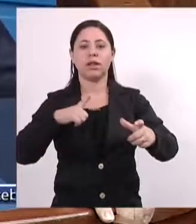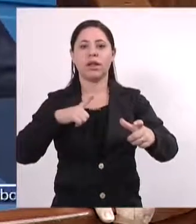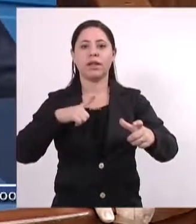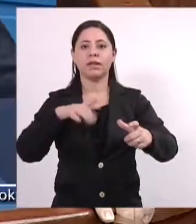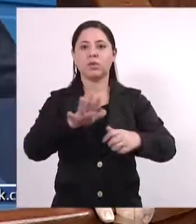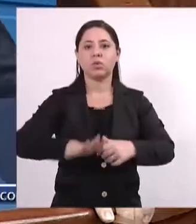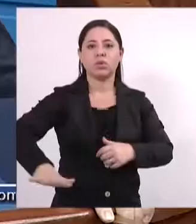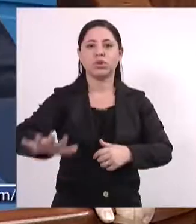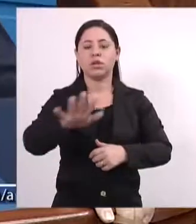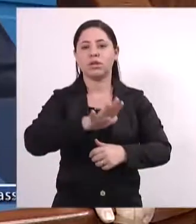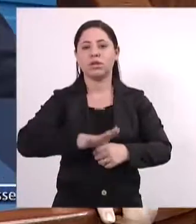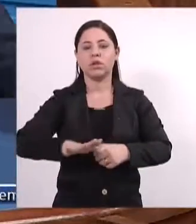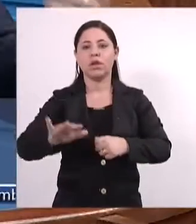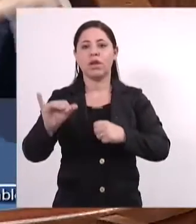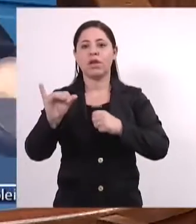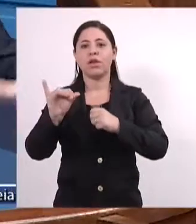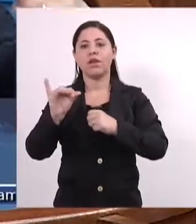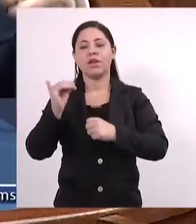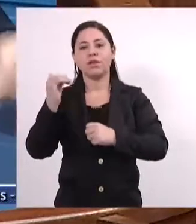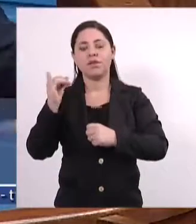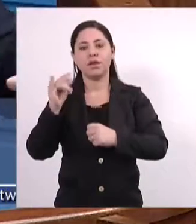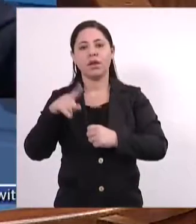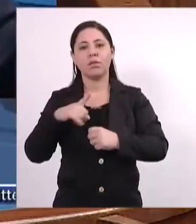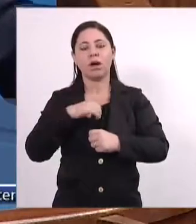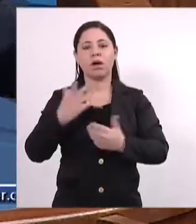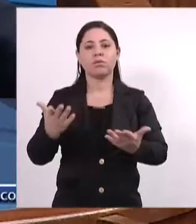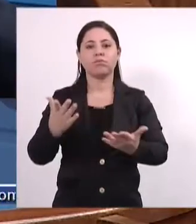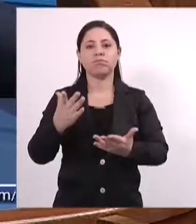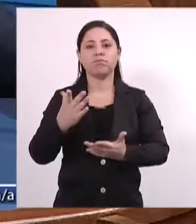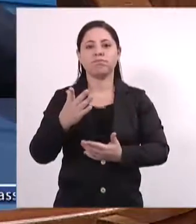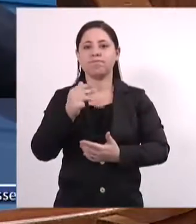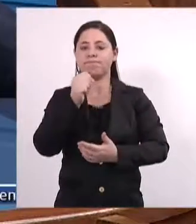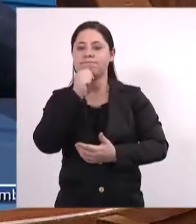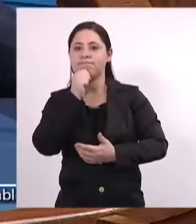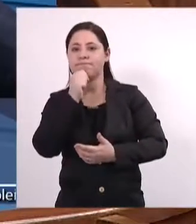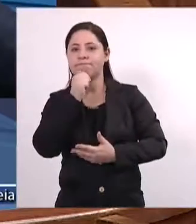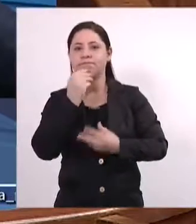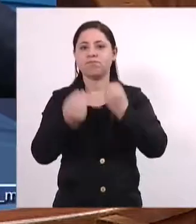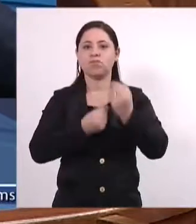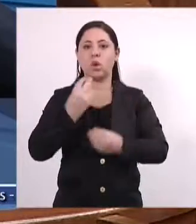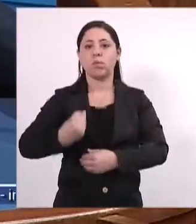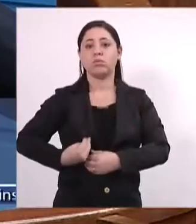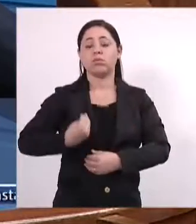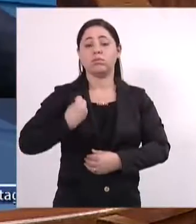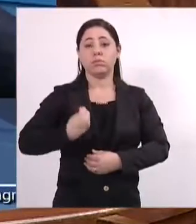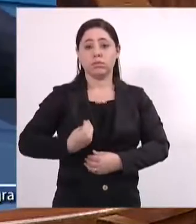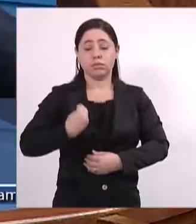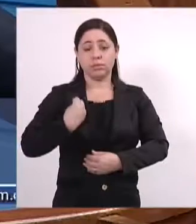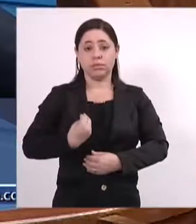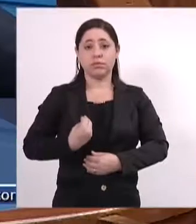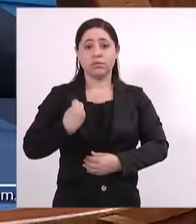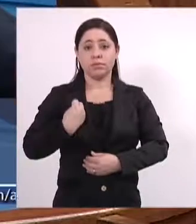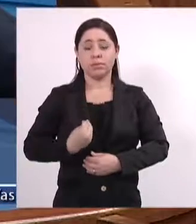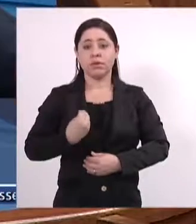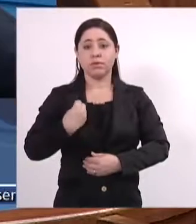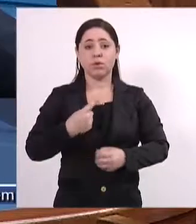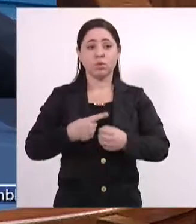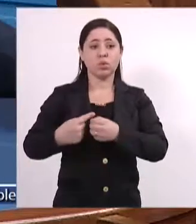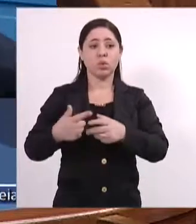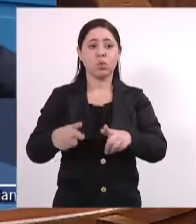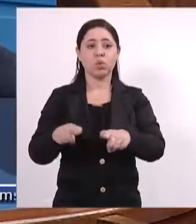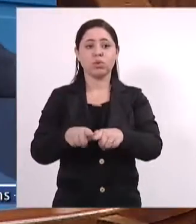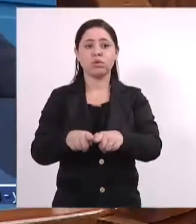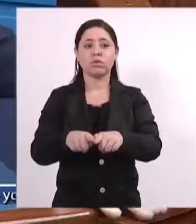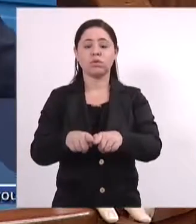território do Vale do Iviema, que ainda, como participante do